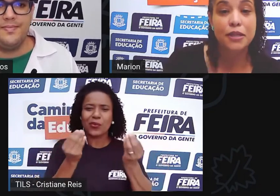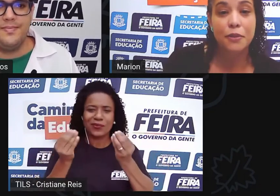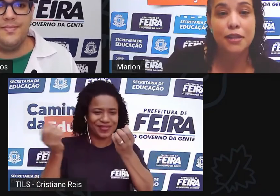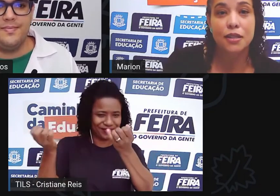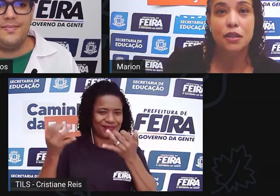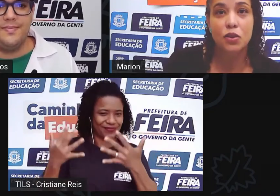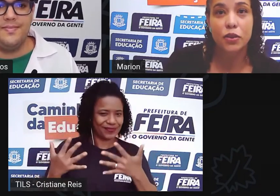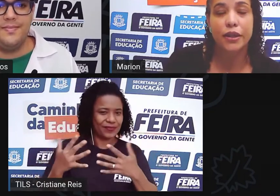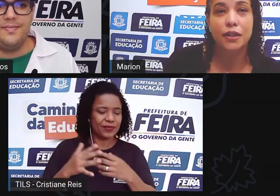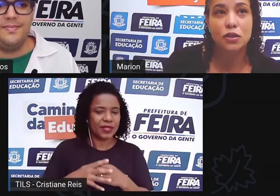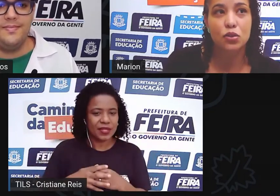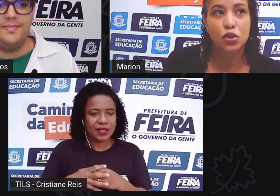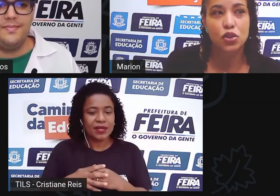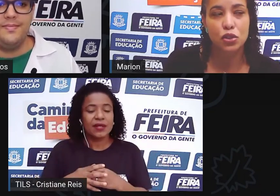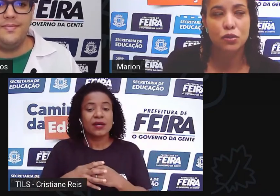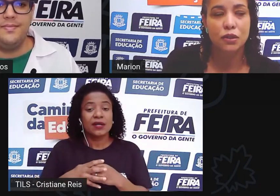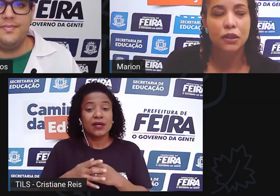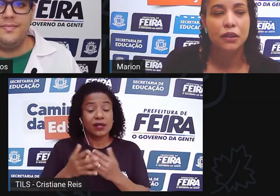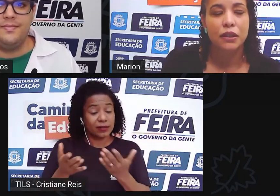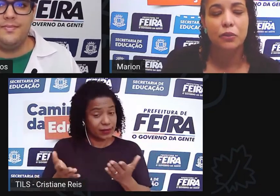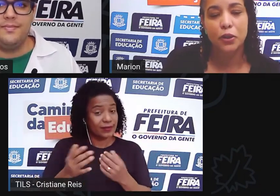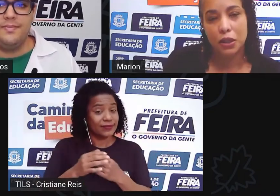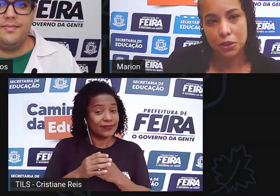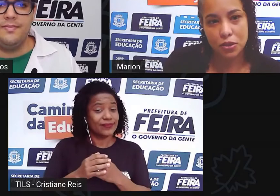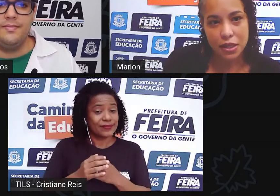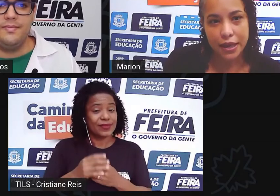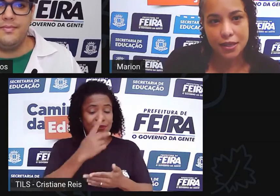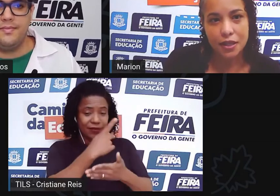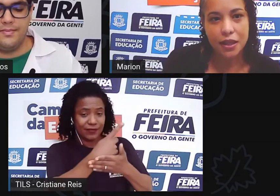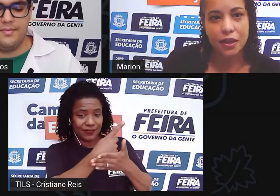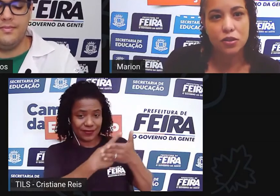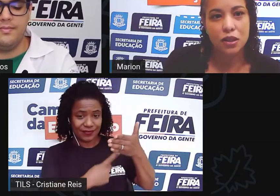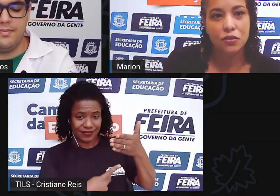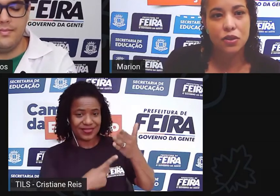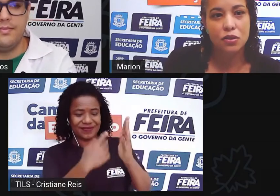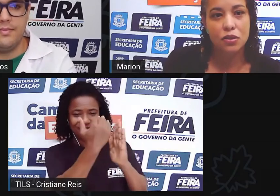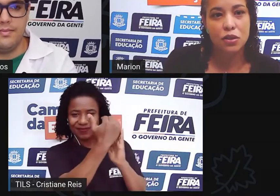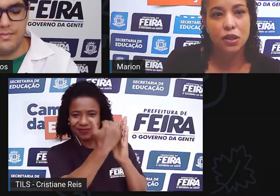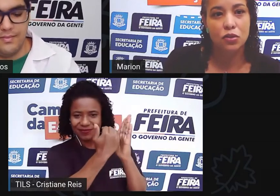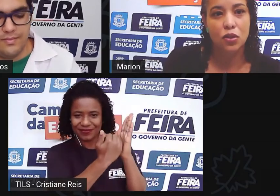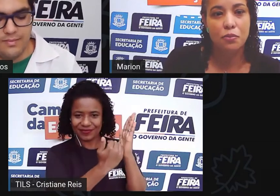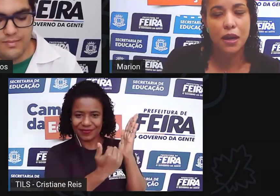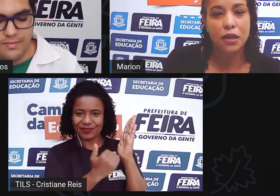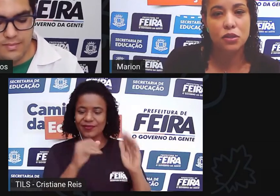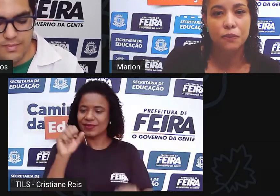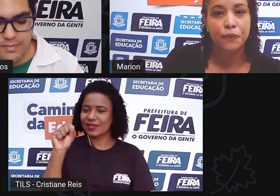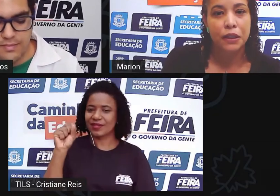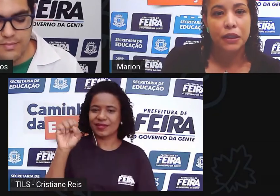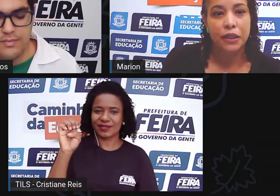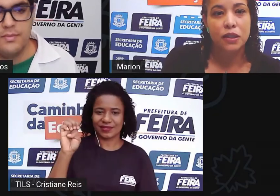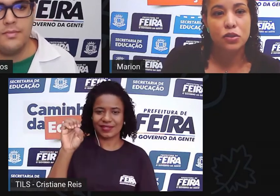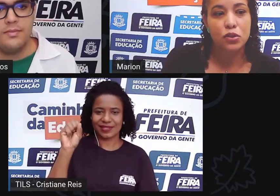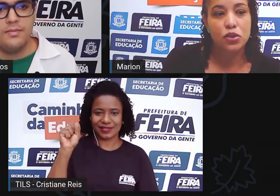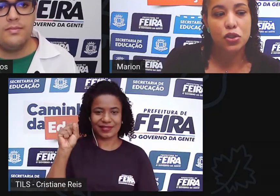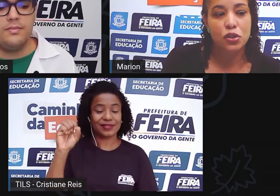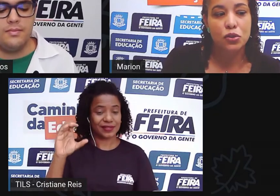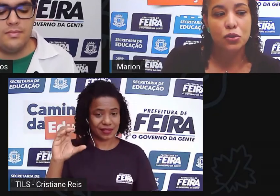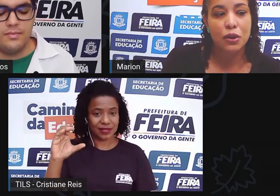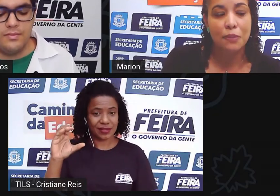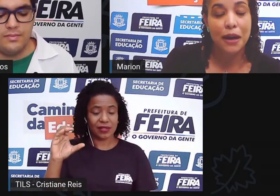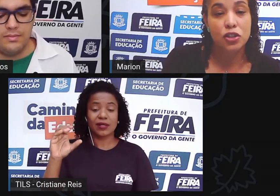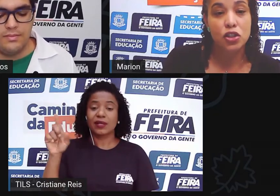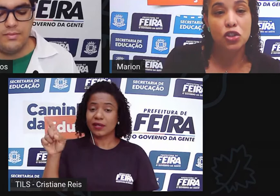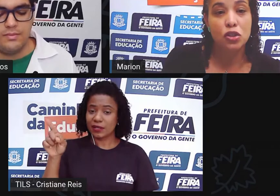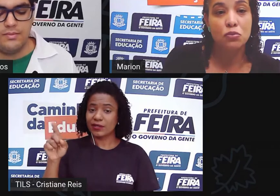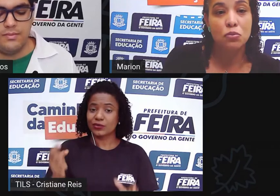O Mesa Brasil, ele surgiu, é um programa do SESC, né, que é o Serviço Social do Comércio. Ele surgiu